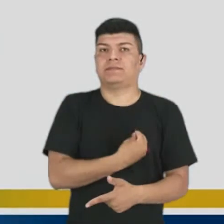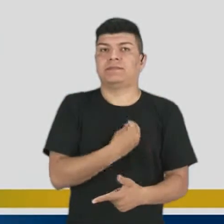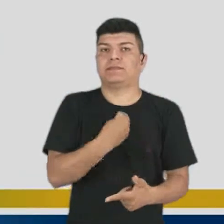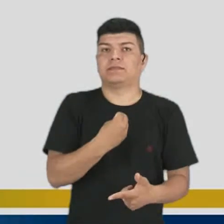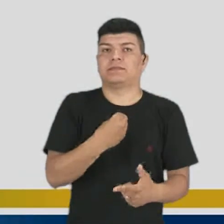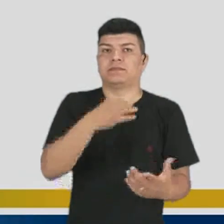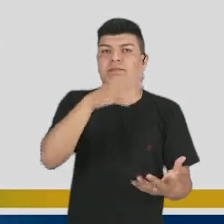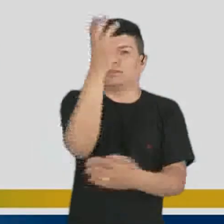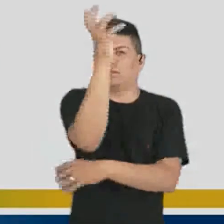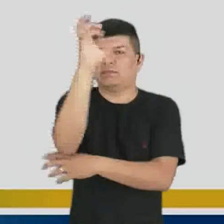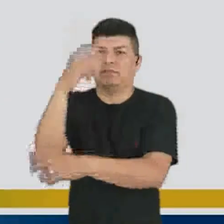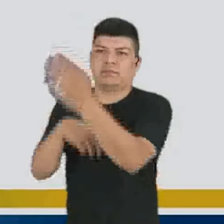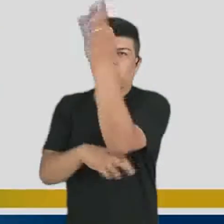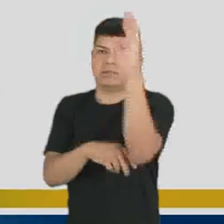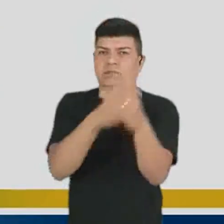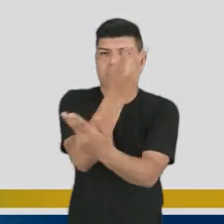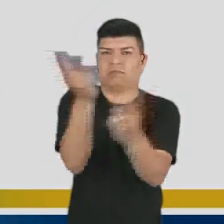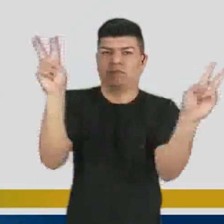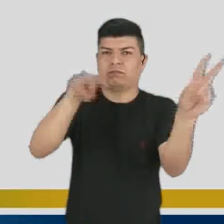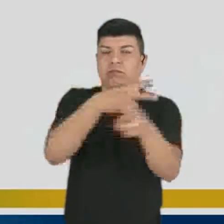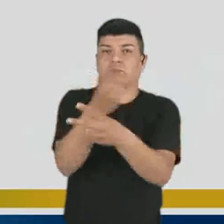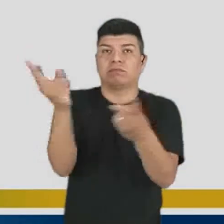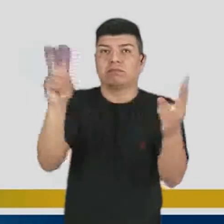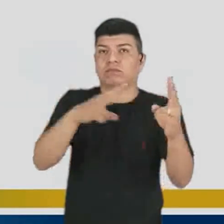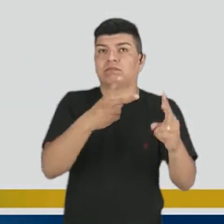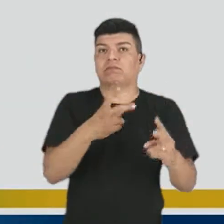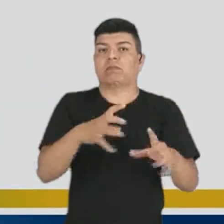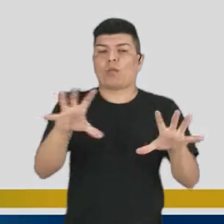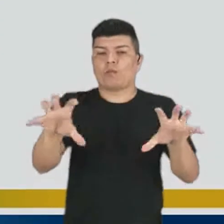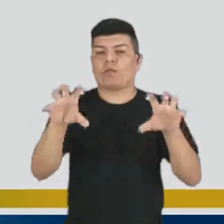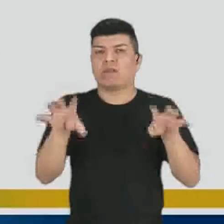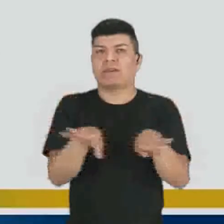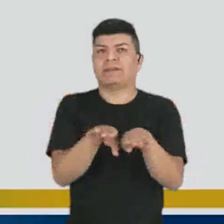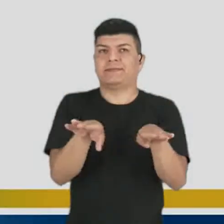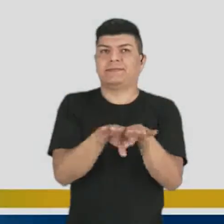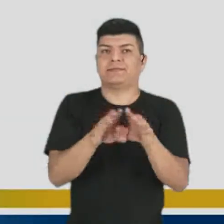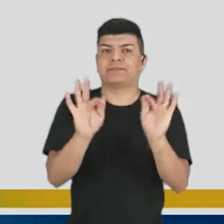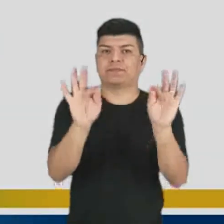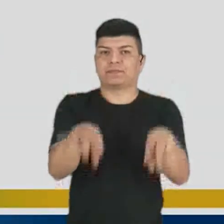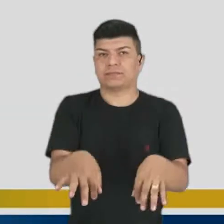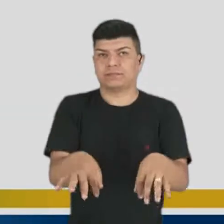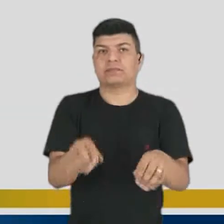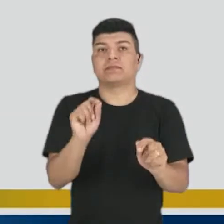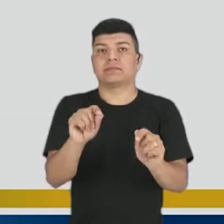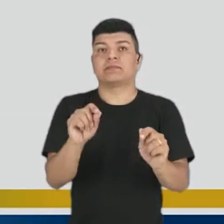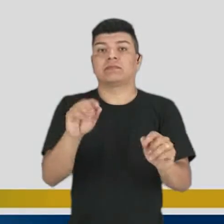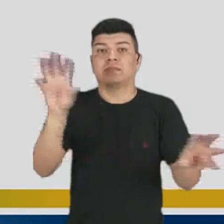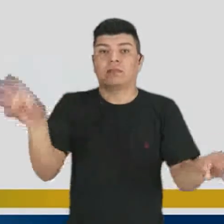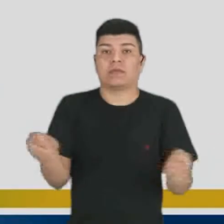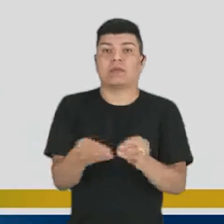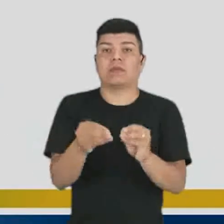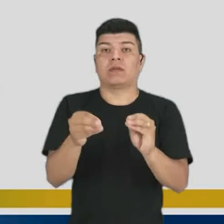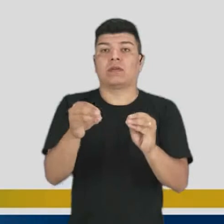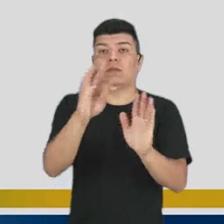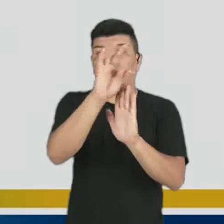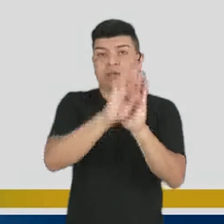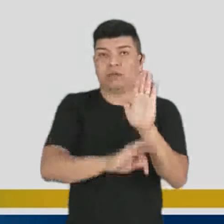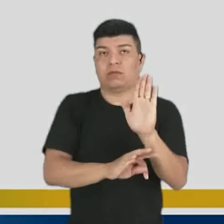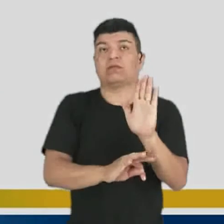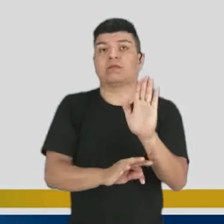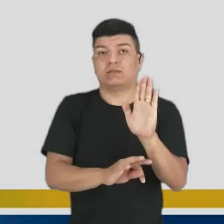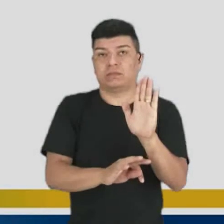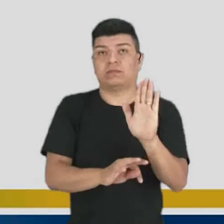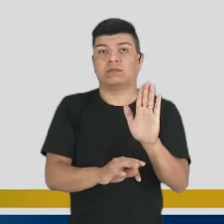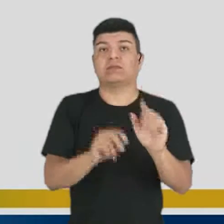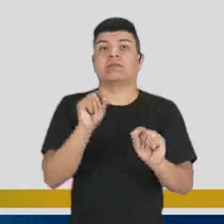no meio ambiente, os furacões, os tufões, as secas. E por último, ele faz um fechamento do seu texto,